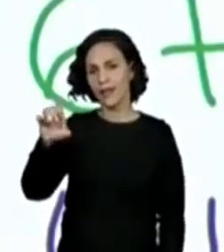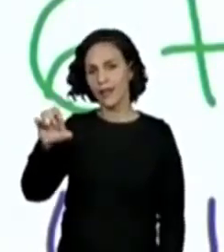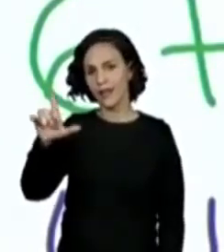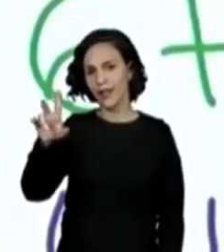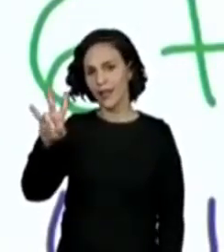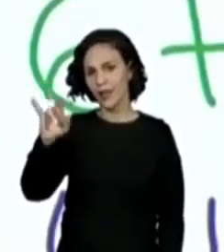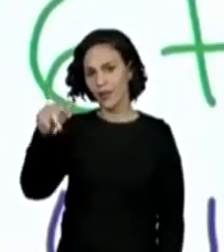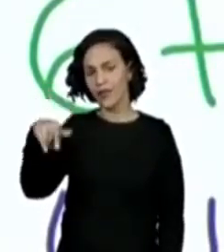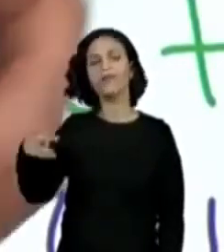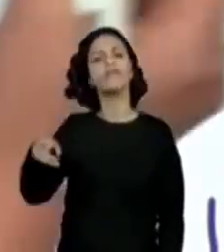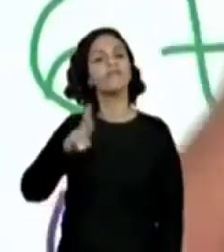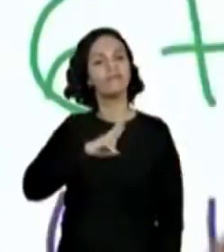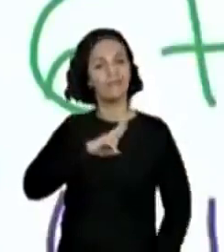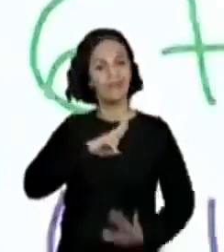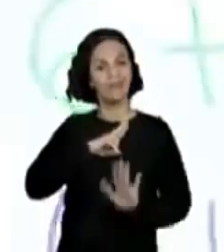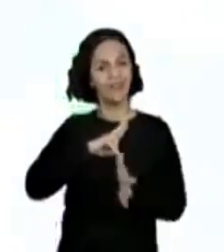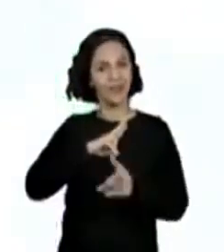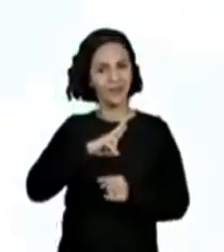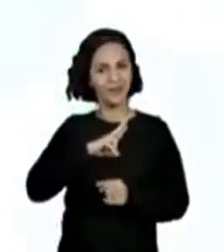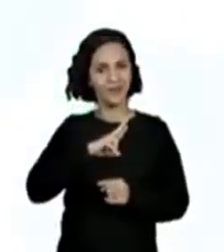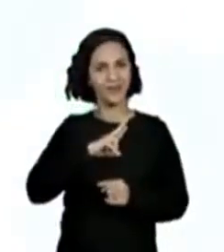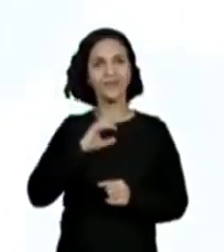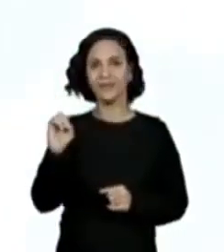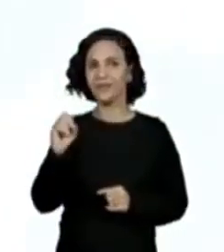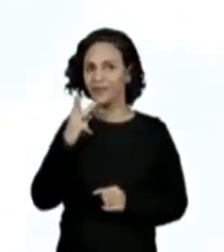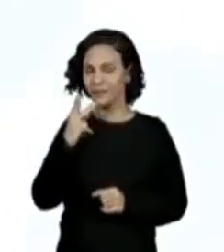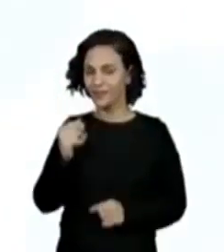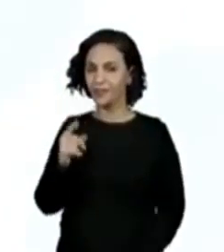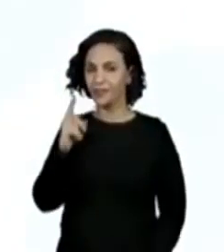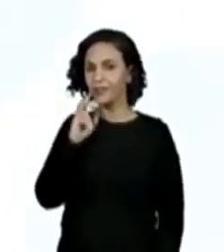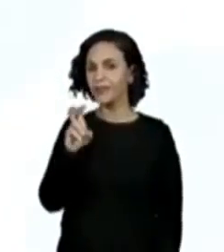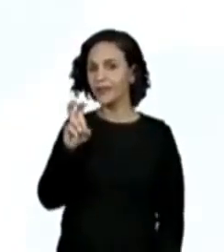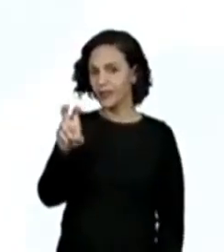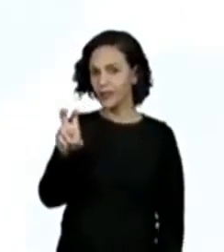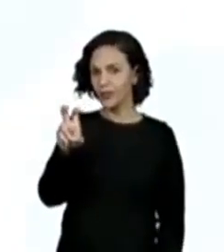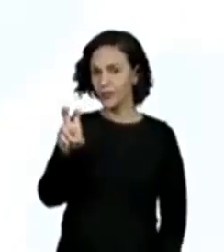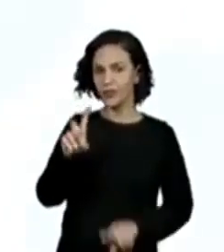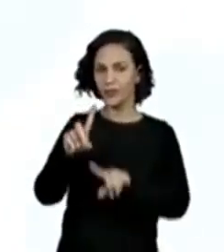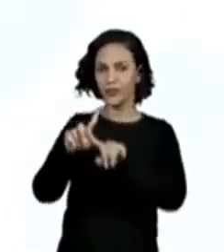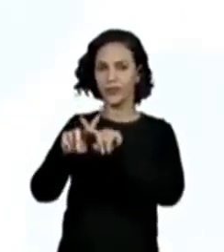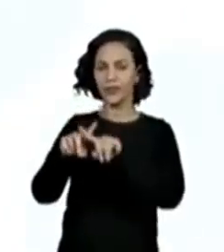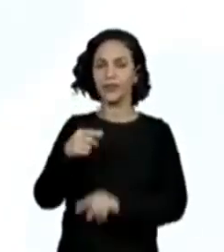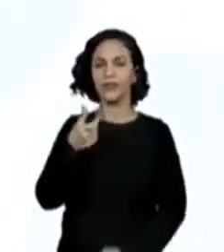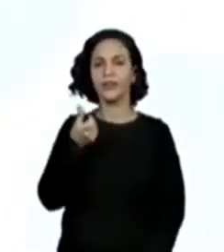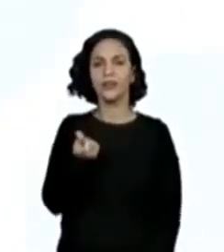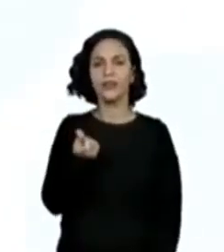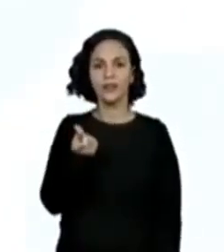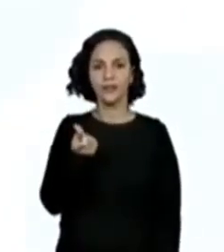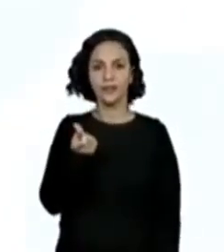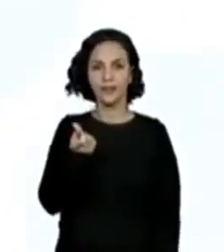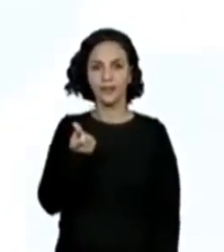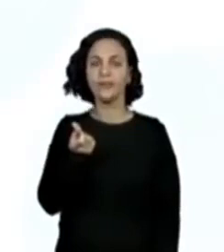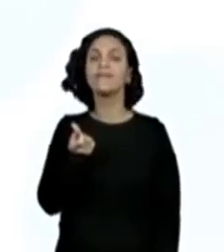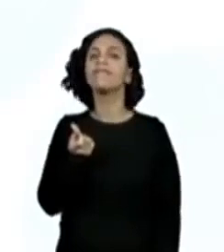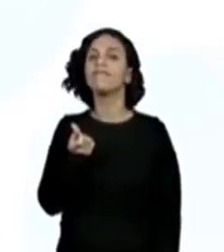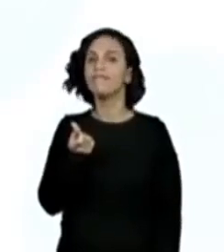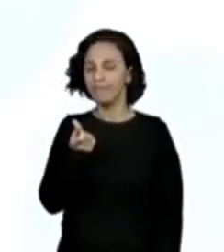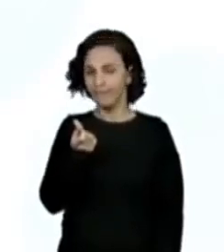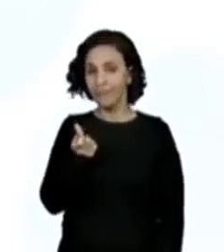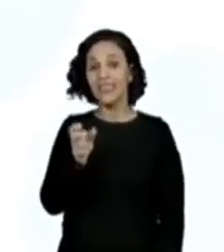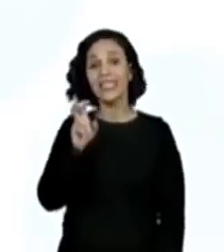muito bem. Eu posso, pode falar, professora Fran? 5 vezes 6. São